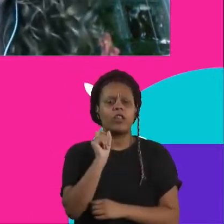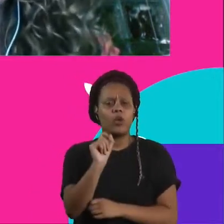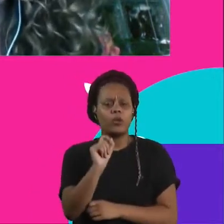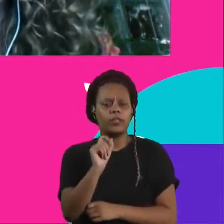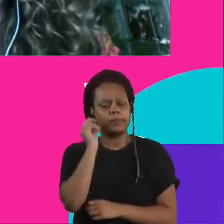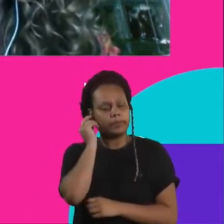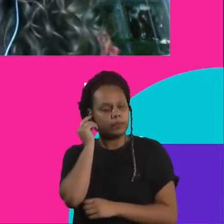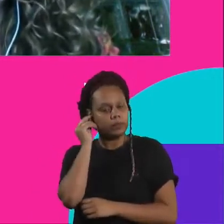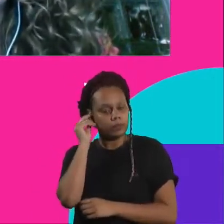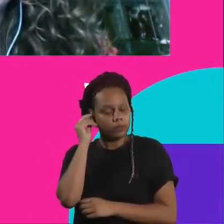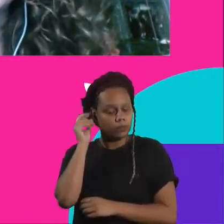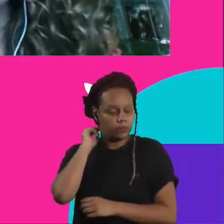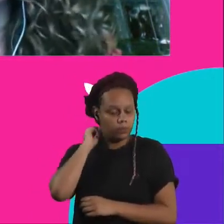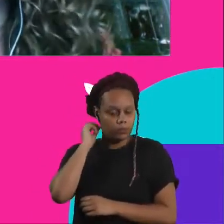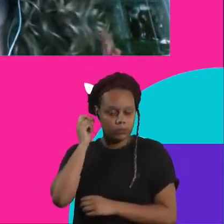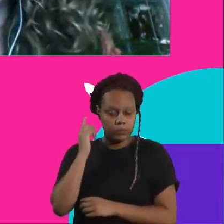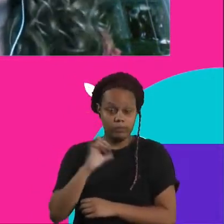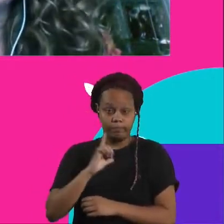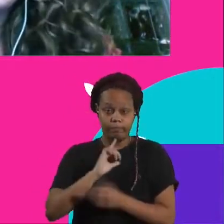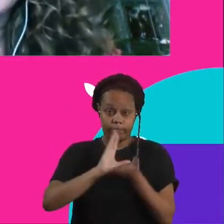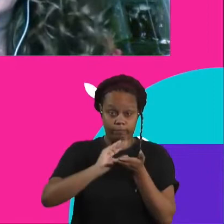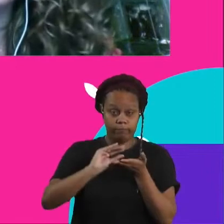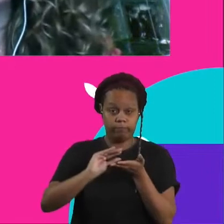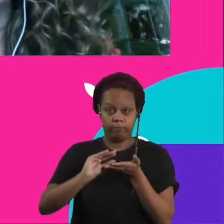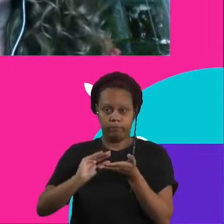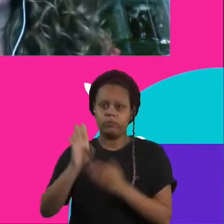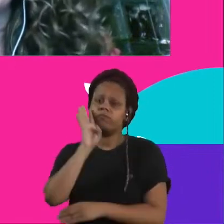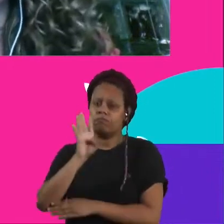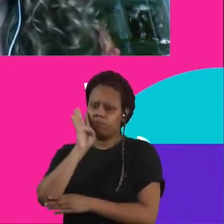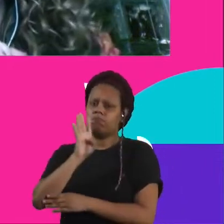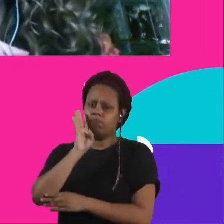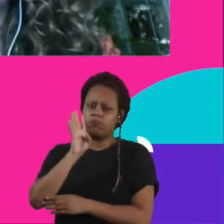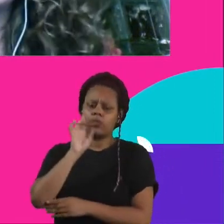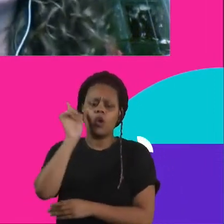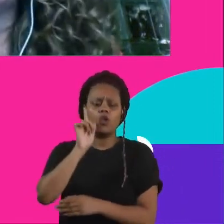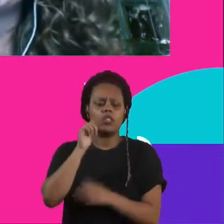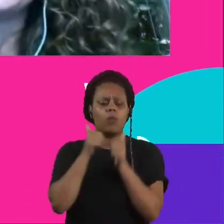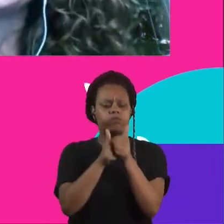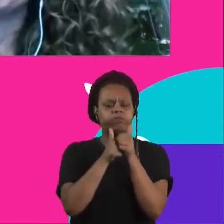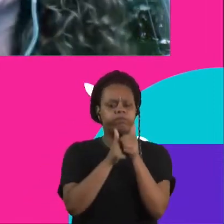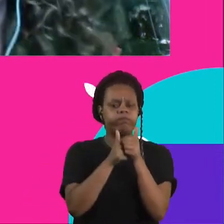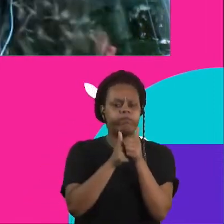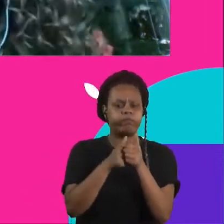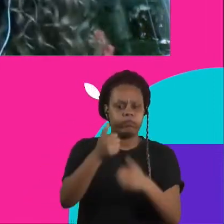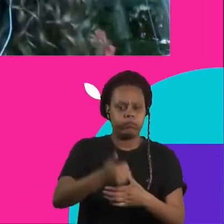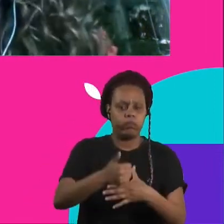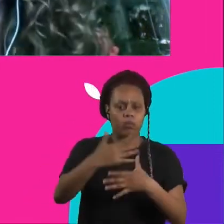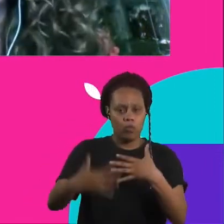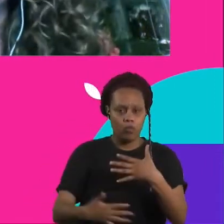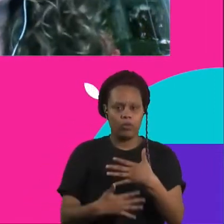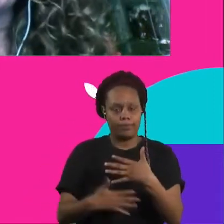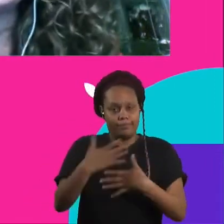Seus Dados. E eles traziam até um storytelling muito legal, assim, onde a gente acompanhava um dia na vida de um pai e de uma